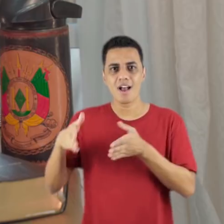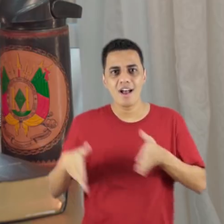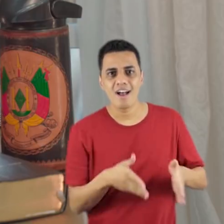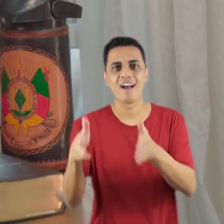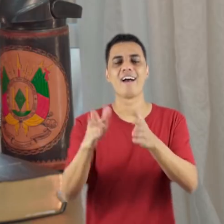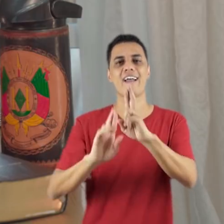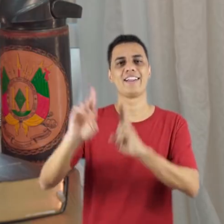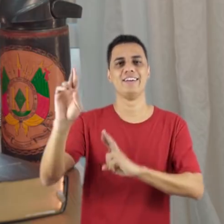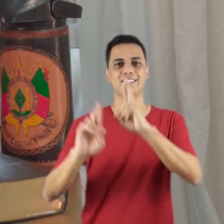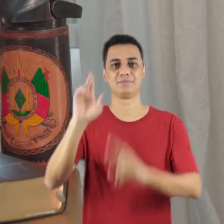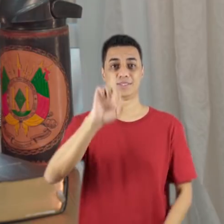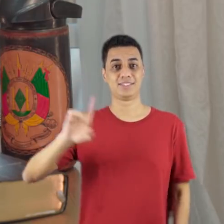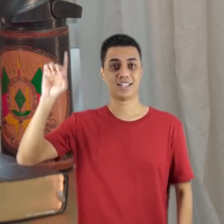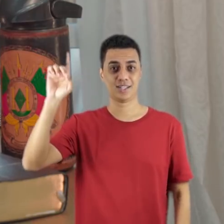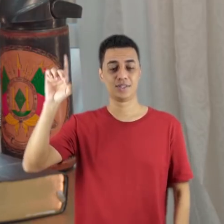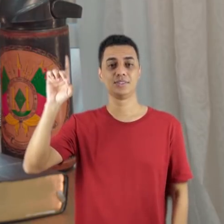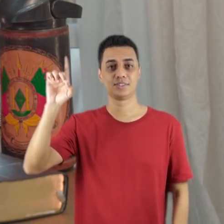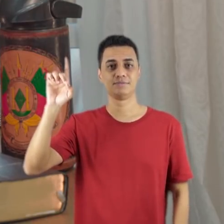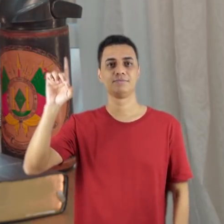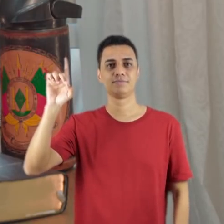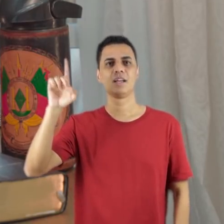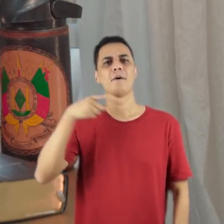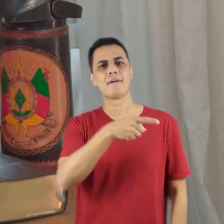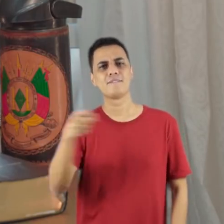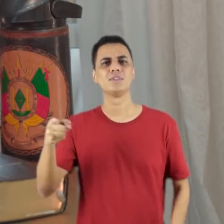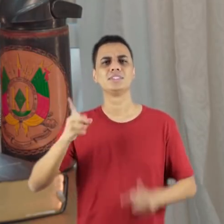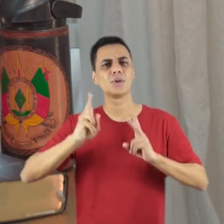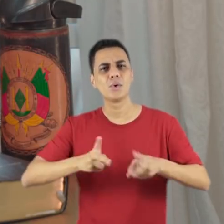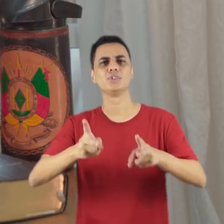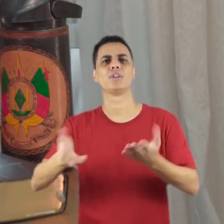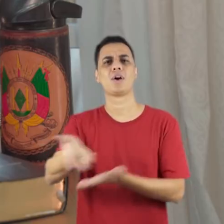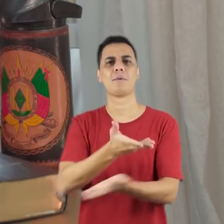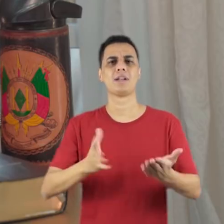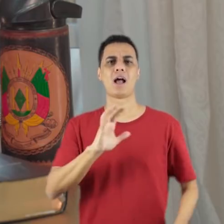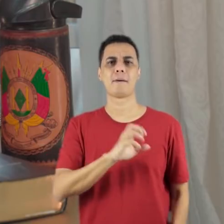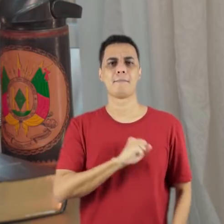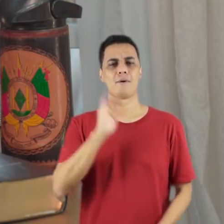te fortaleça no relacionamento com Deus, para que tu